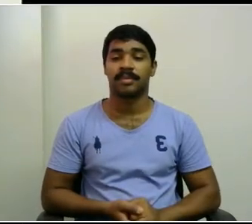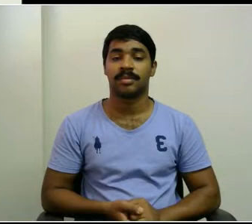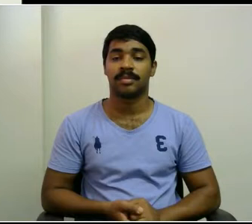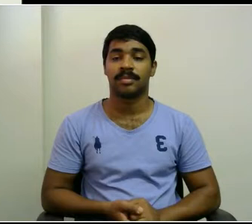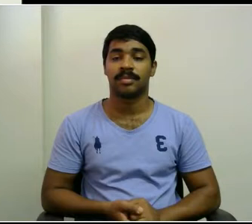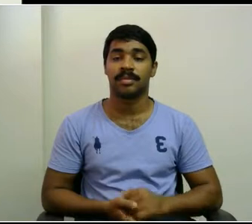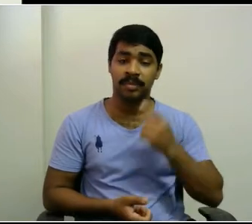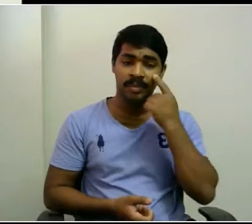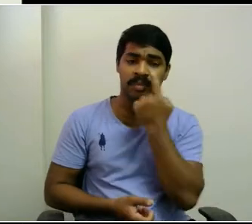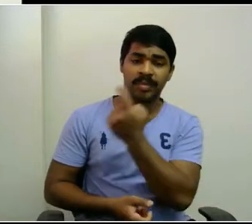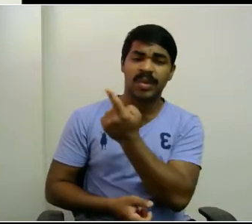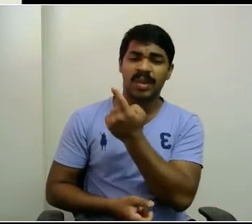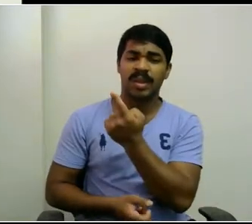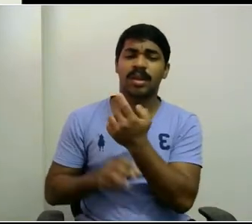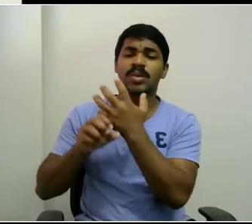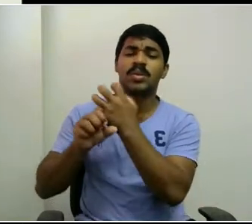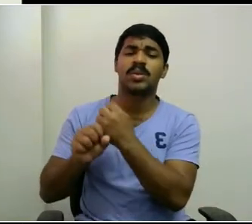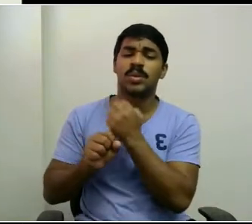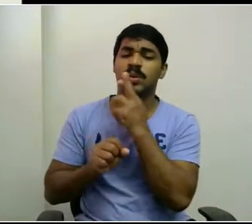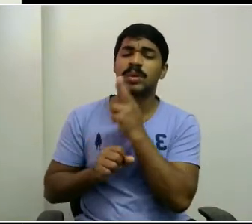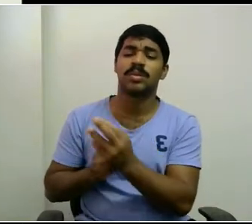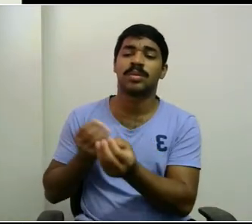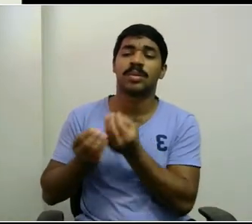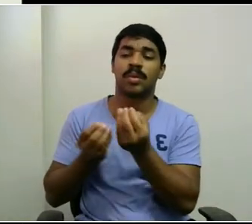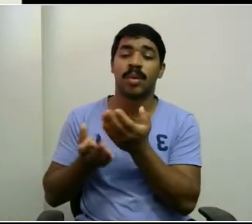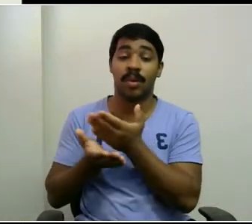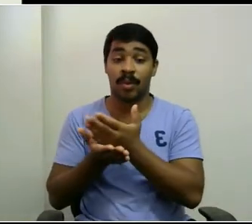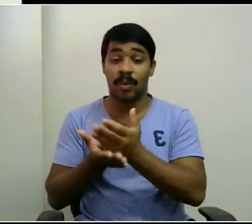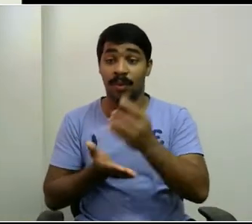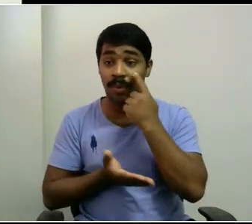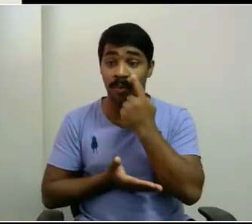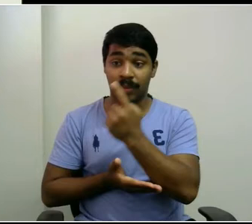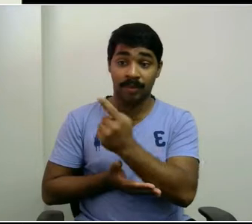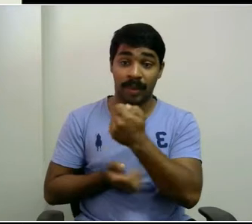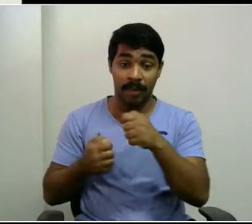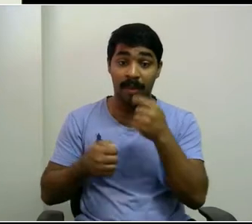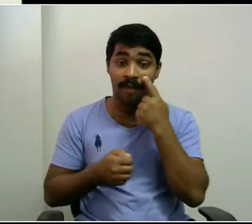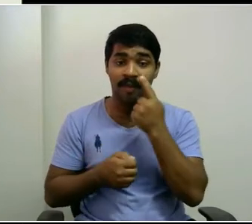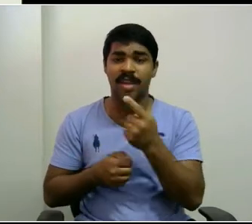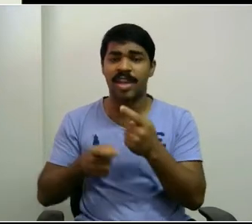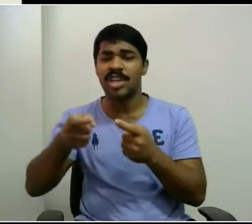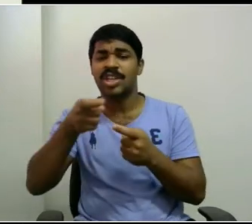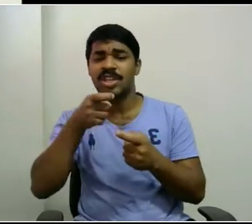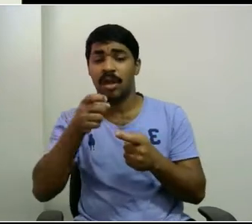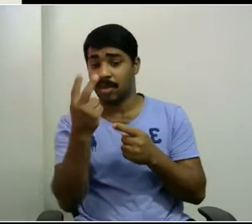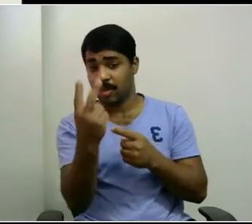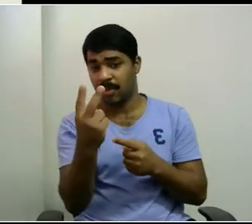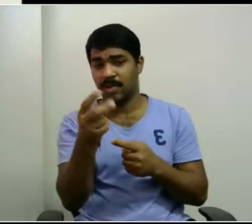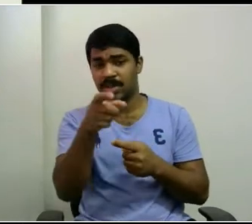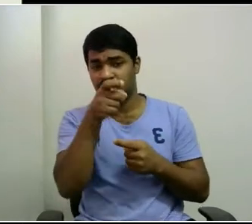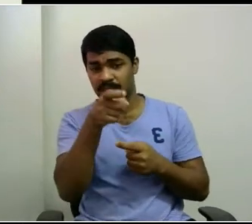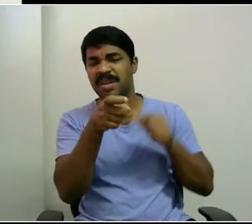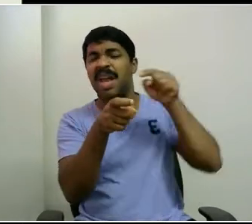Como é que se resolveria isso aqui? O primeiro passo, você vai fazer, ó, nós queremos encontrar quem é o valor do x, tá? Então vou escrever aqui ela,